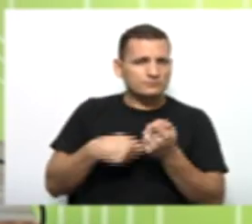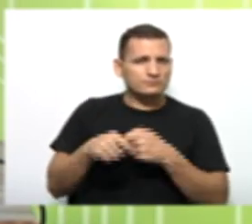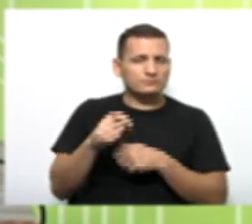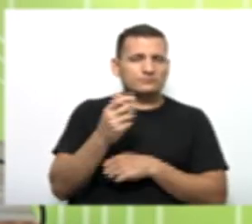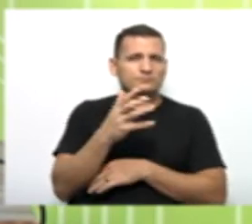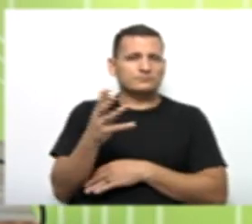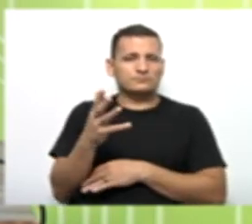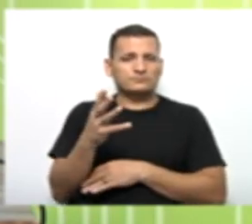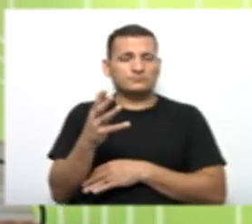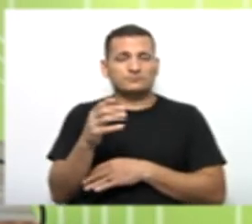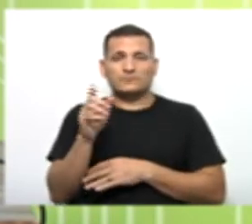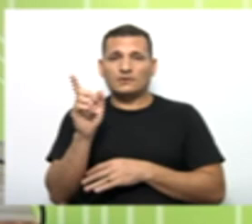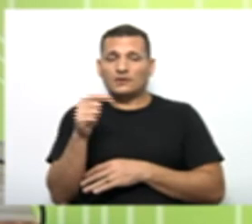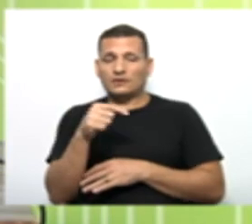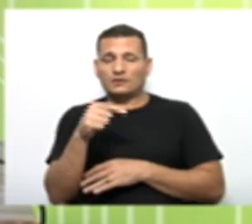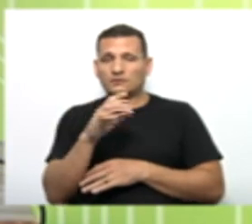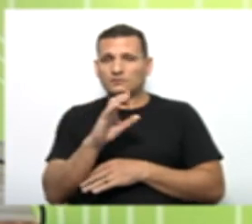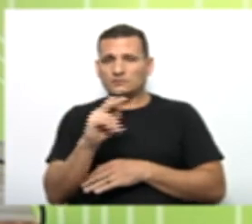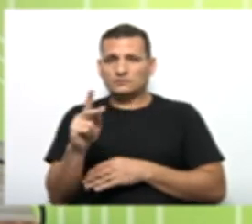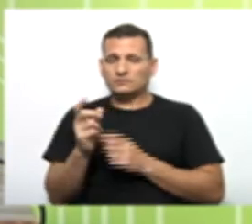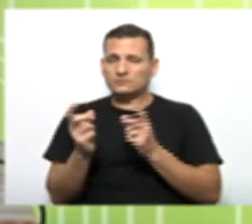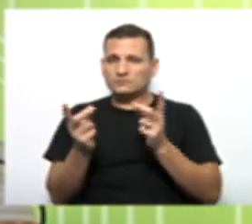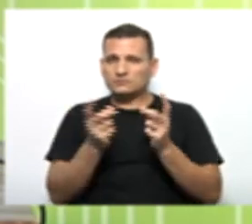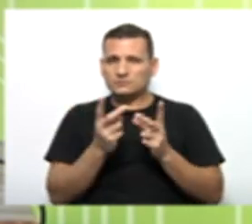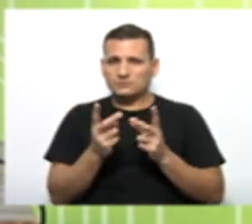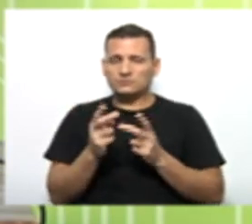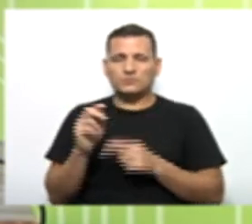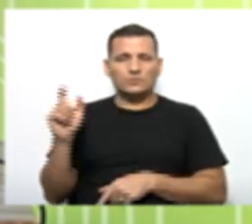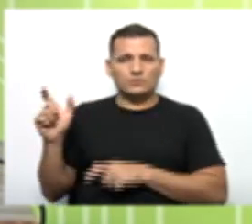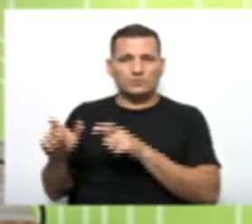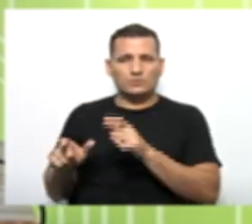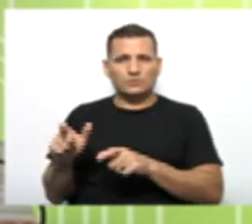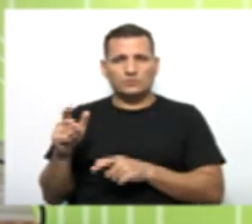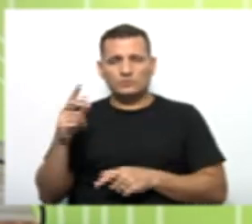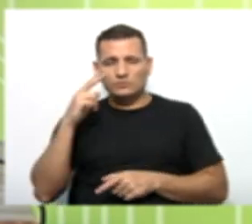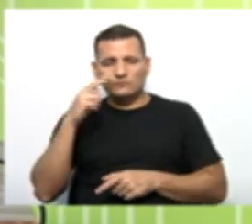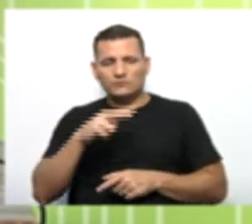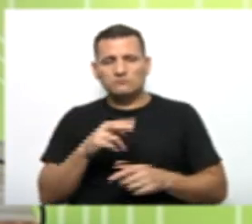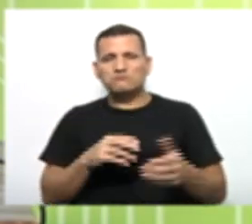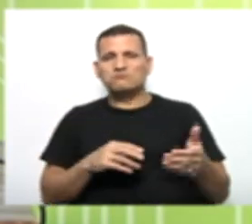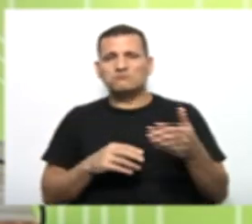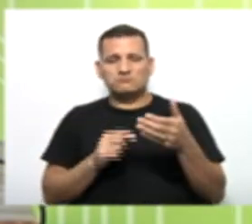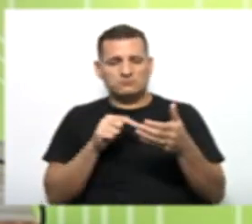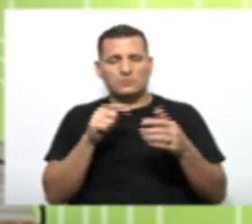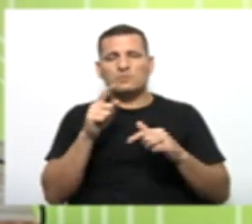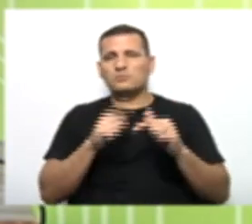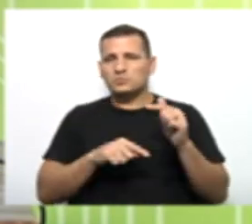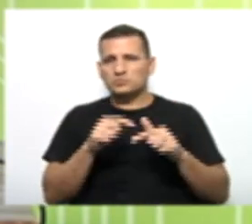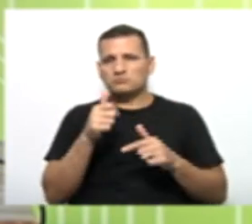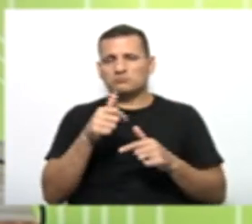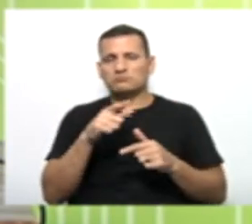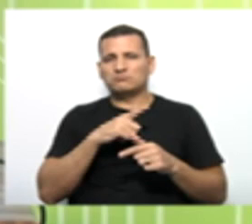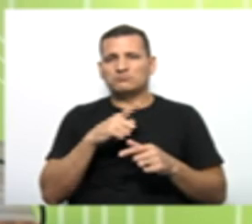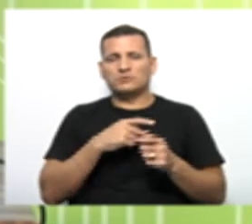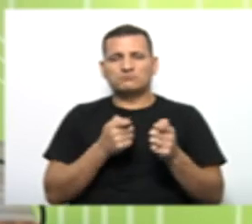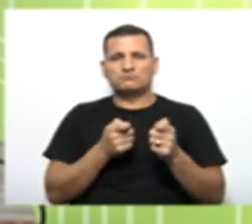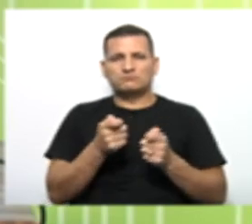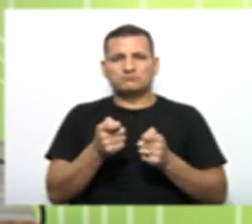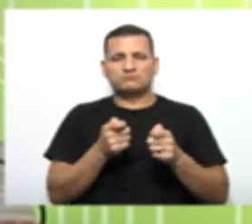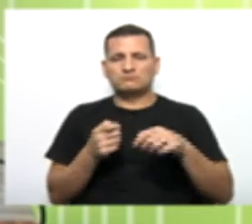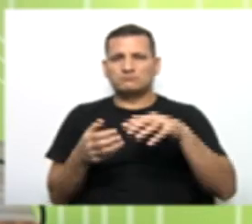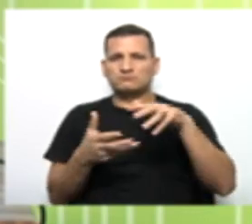ela for vender os produtos dela, os consumidores reconheçam o valor desses produtos, como também produtos